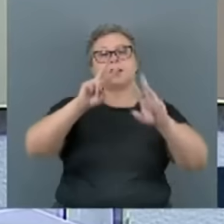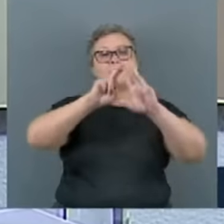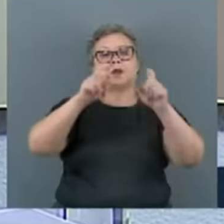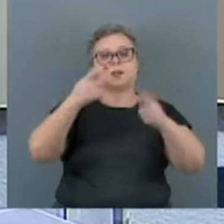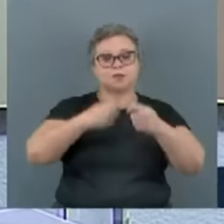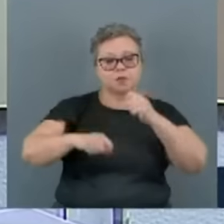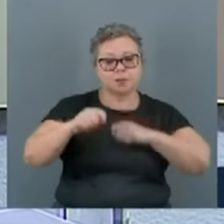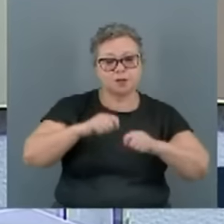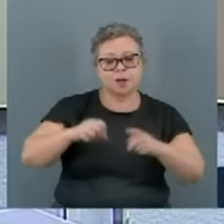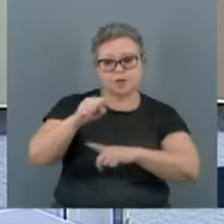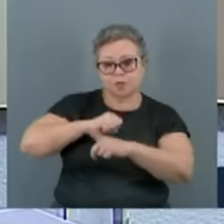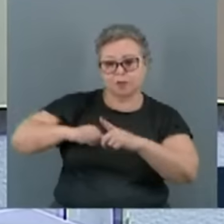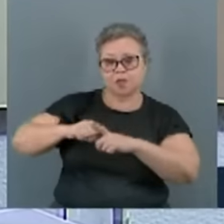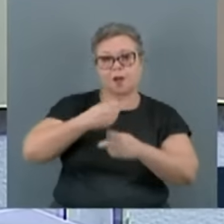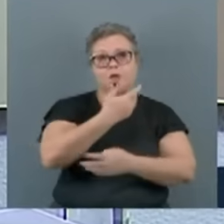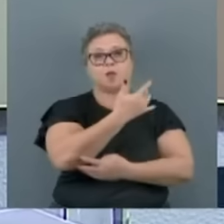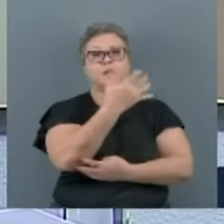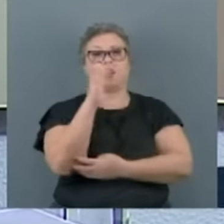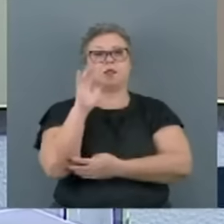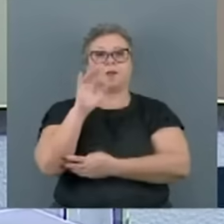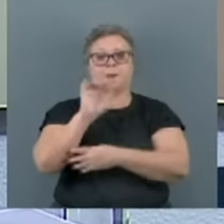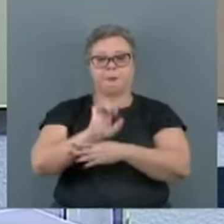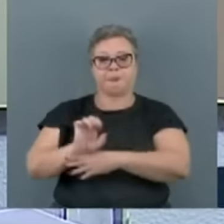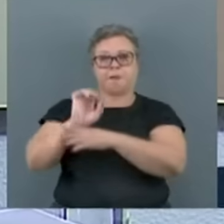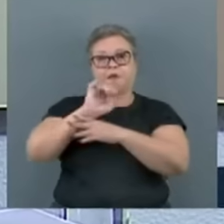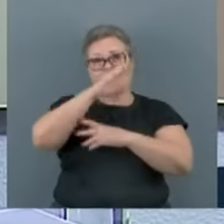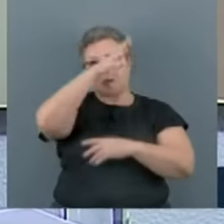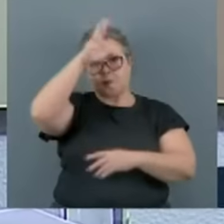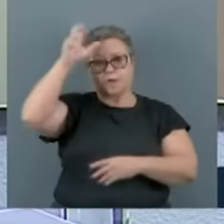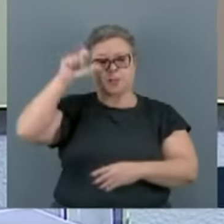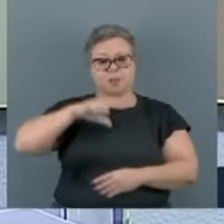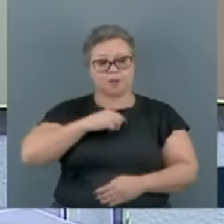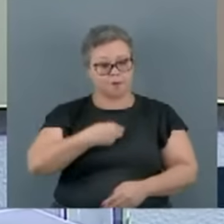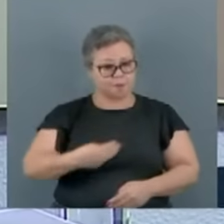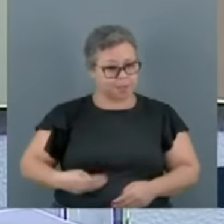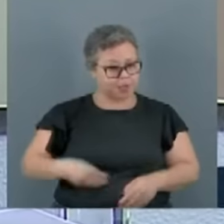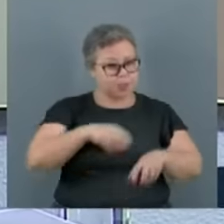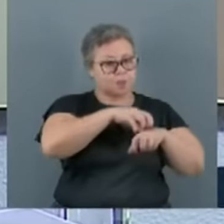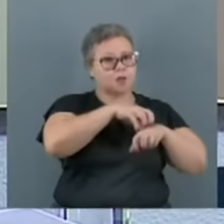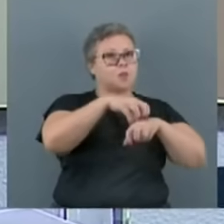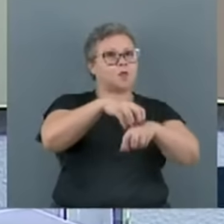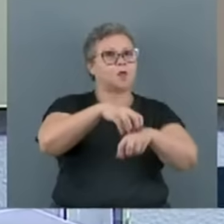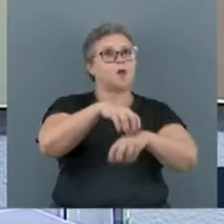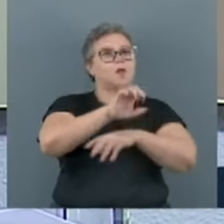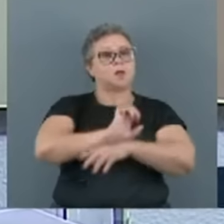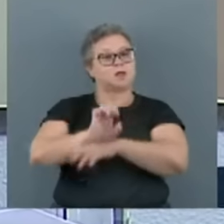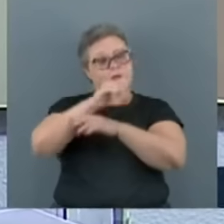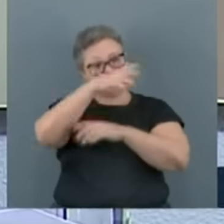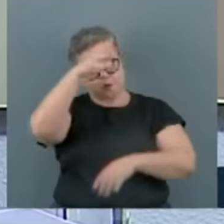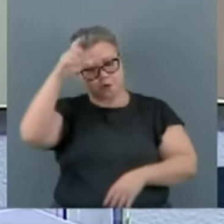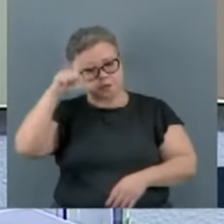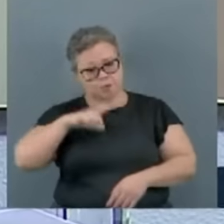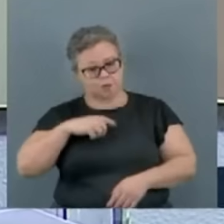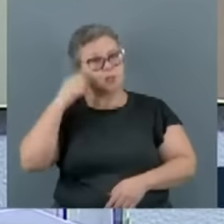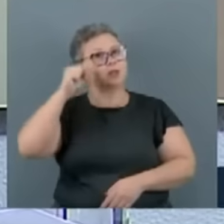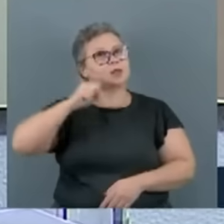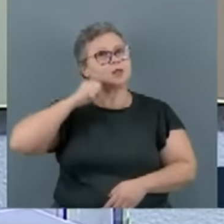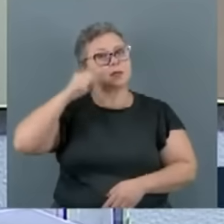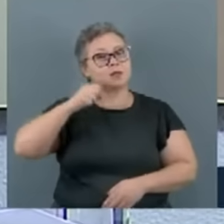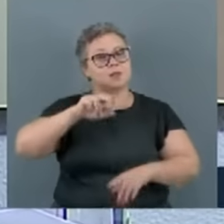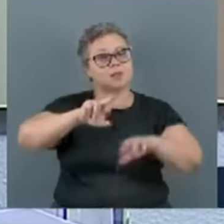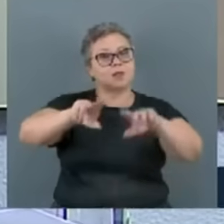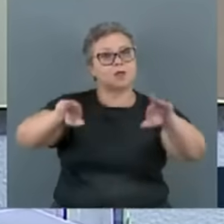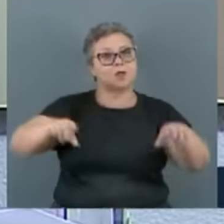do ponto de vista ambiental. O Estado do Amazonas teve ministro do transporte, o Estado do Amazonas tem senadores,